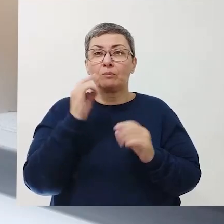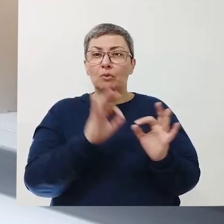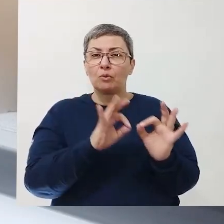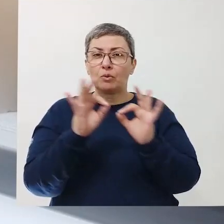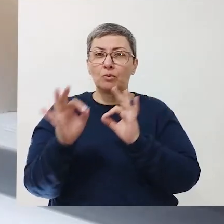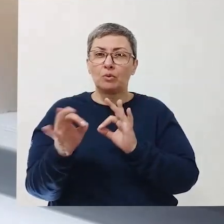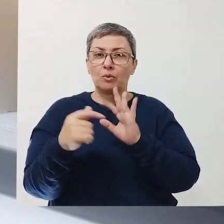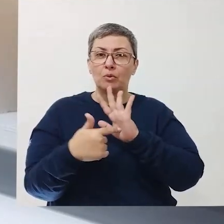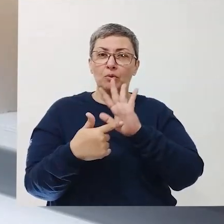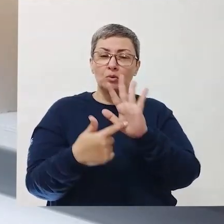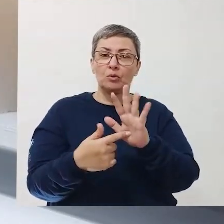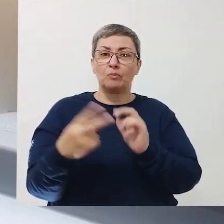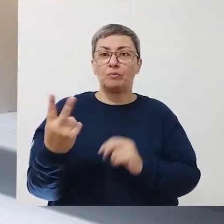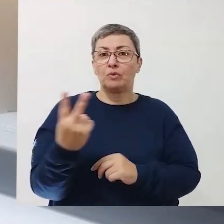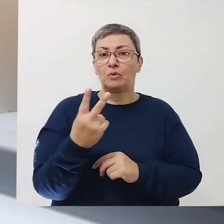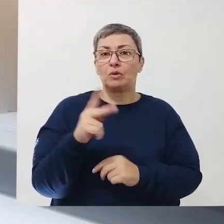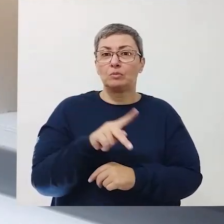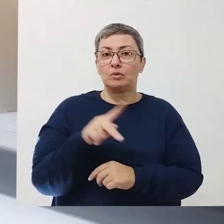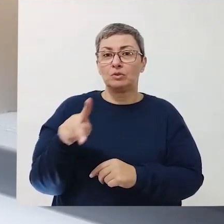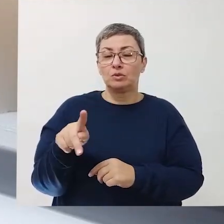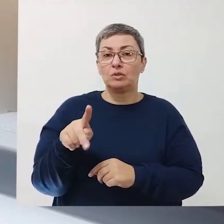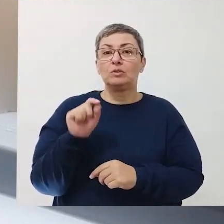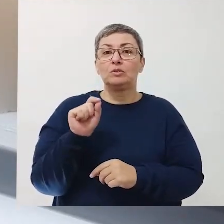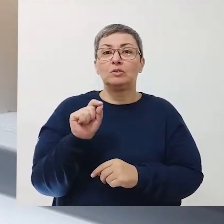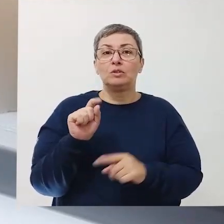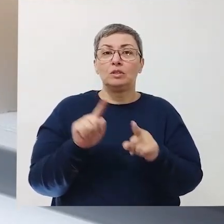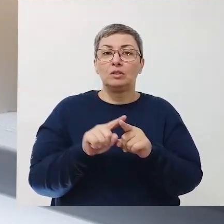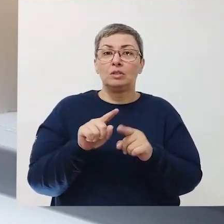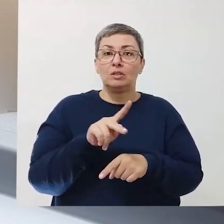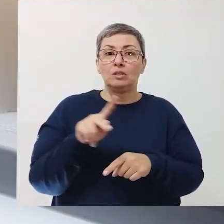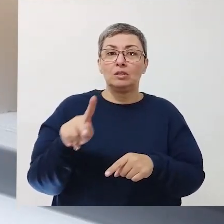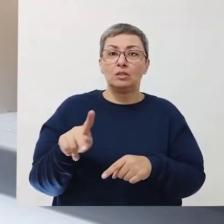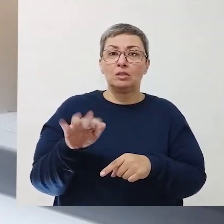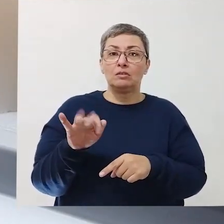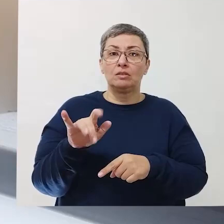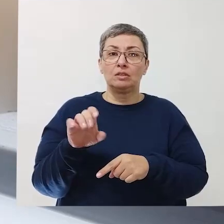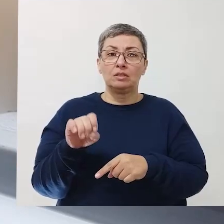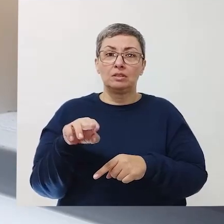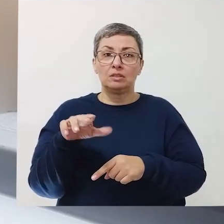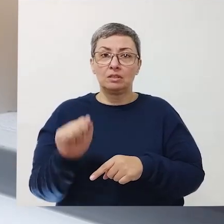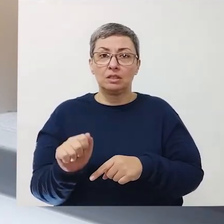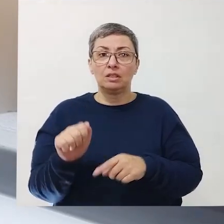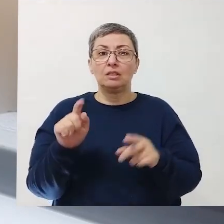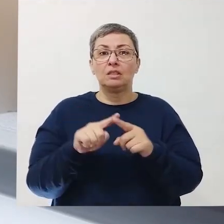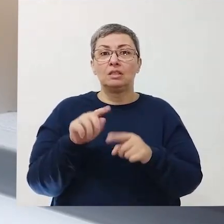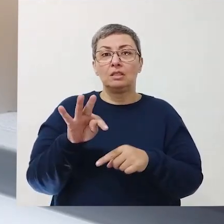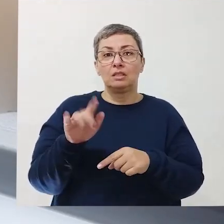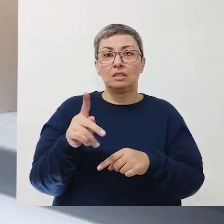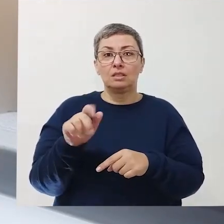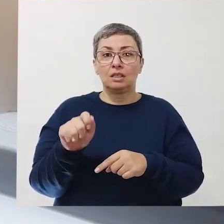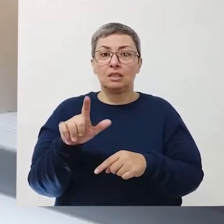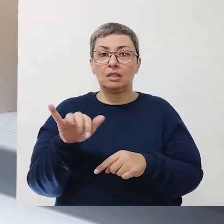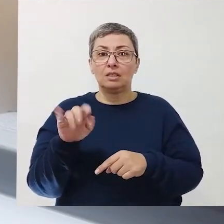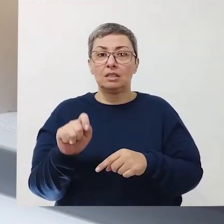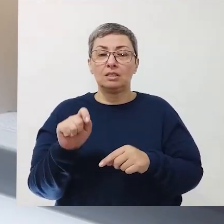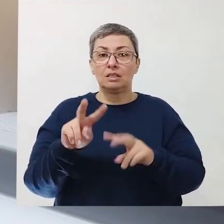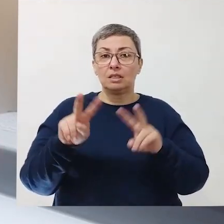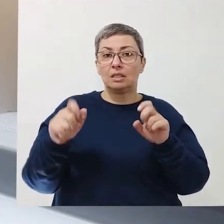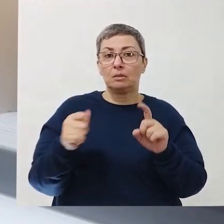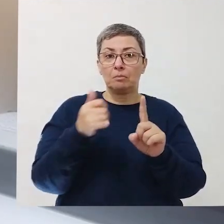bullying tradicional Aquelas ameaças, aquelas humilhações Que são